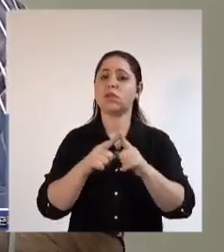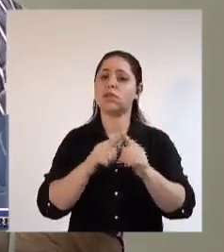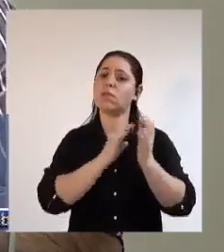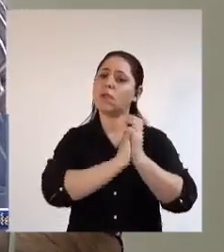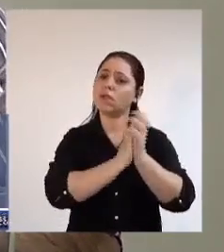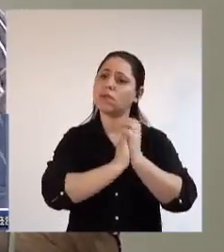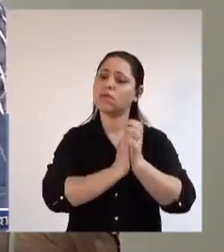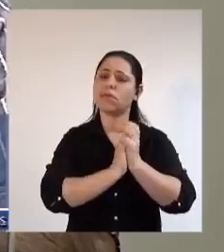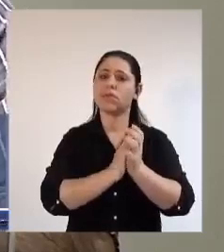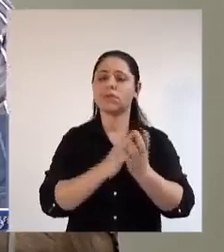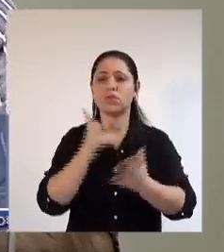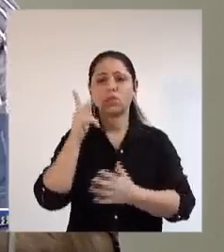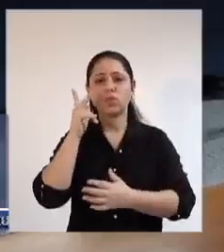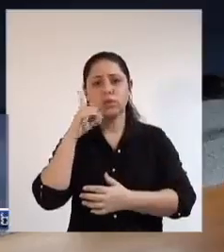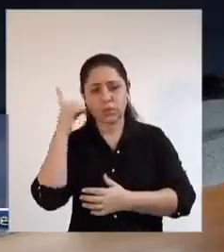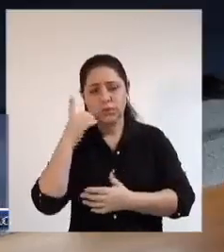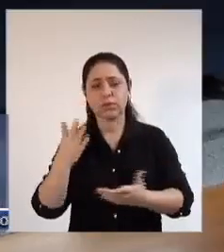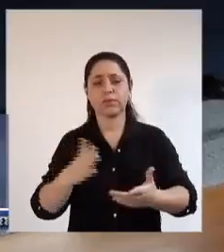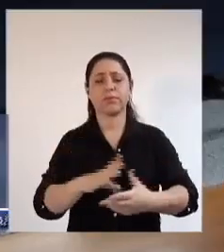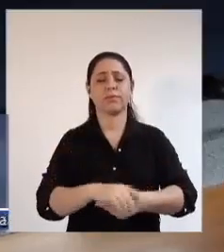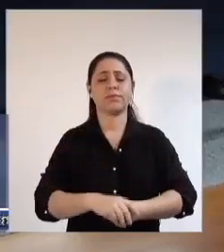essa iniciativa muito obrigado